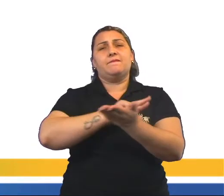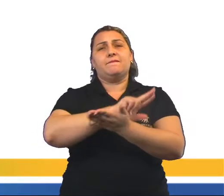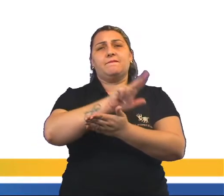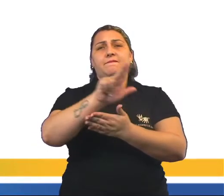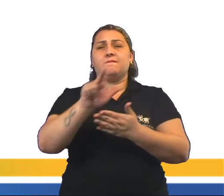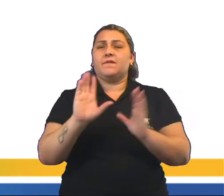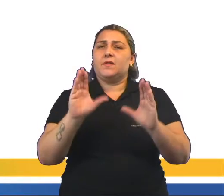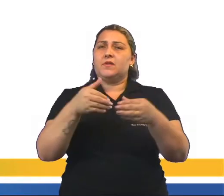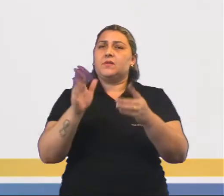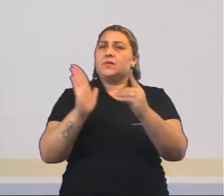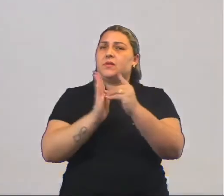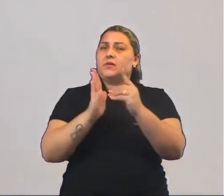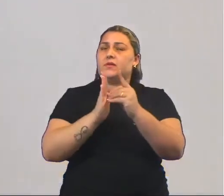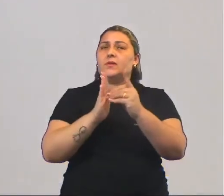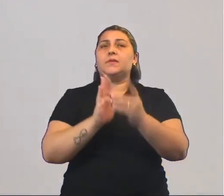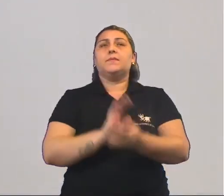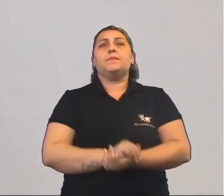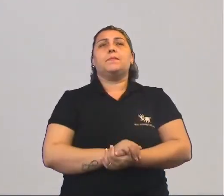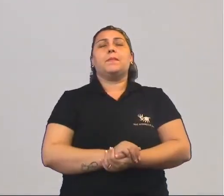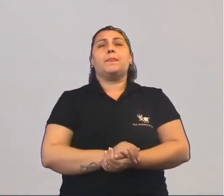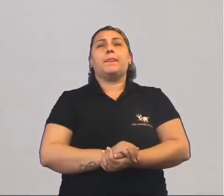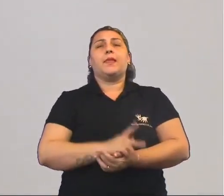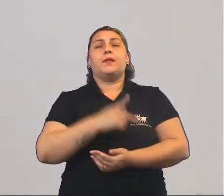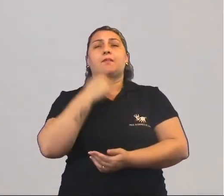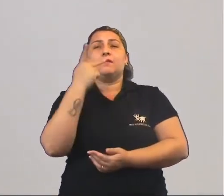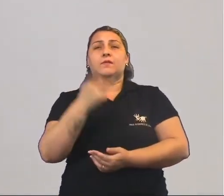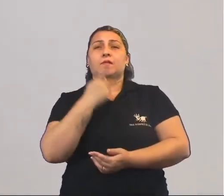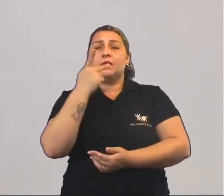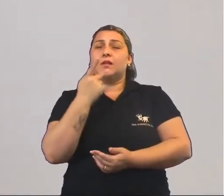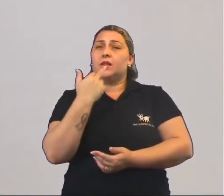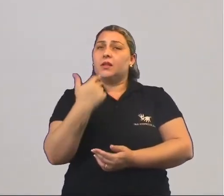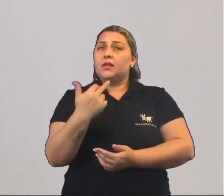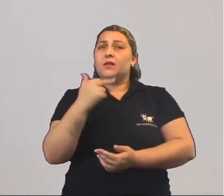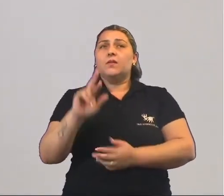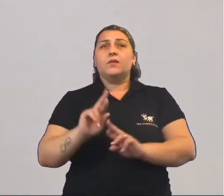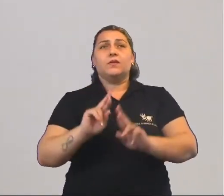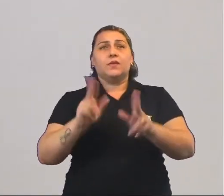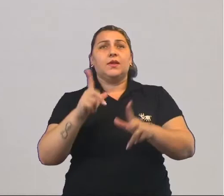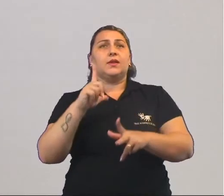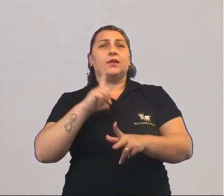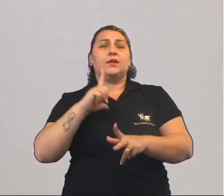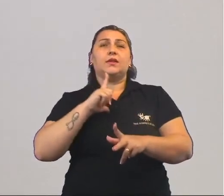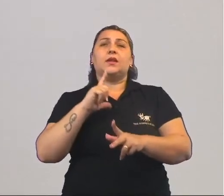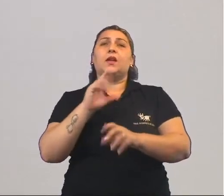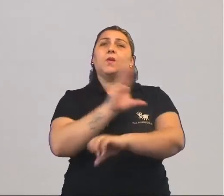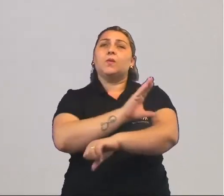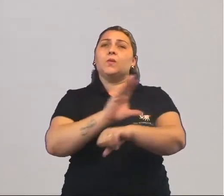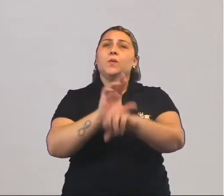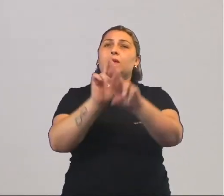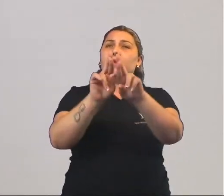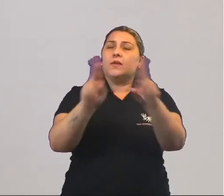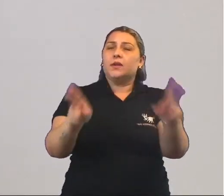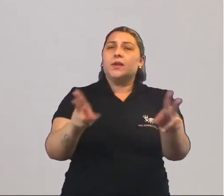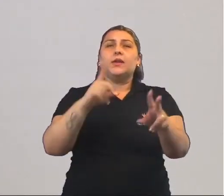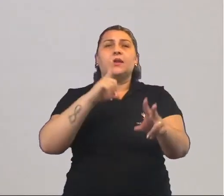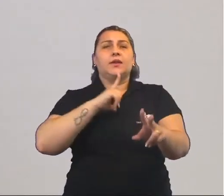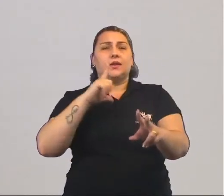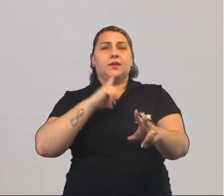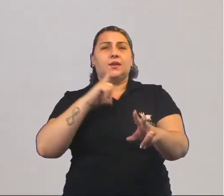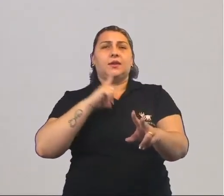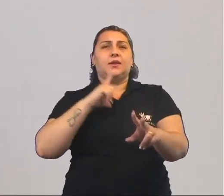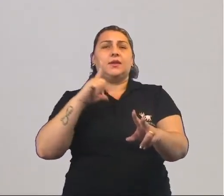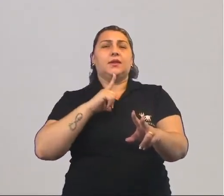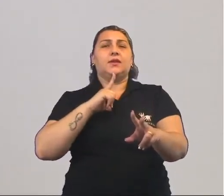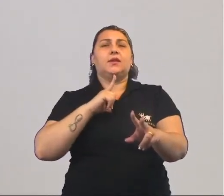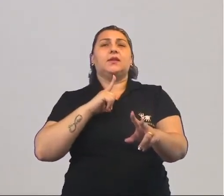nações indígenas, né, falam idiomas diferentes, que possuem culturas diferentes, que possuem